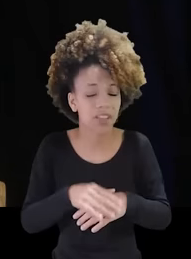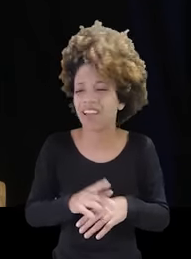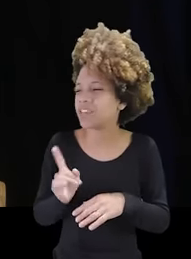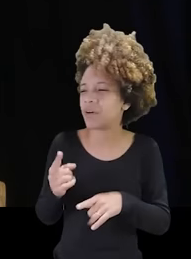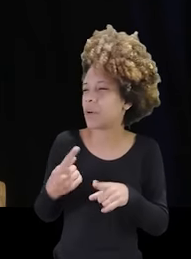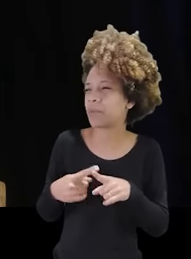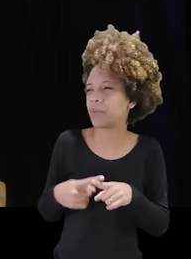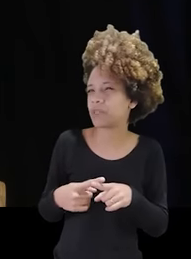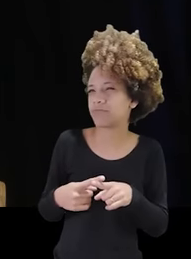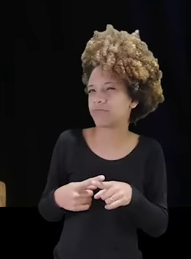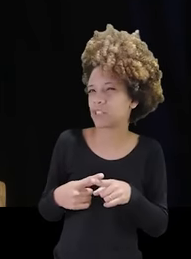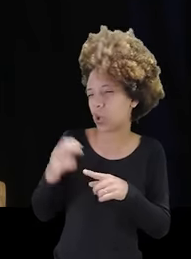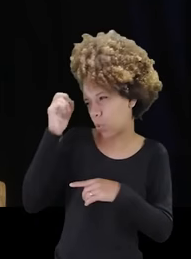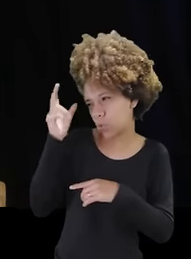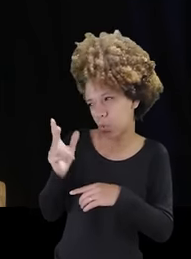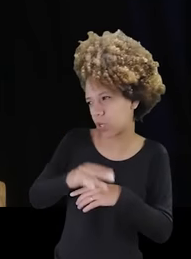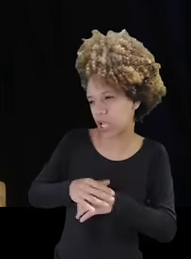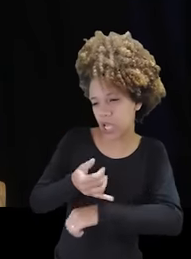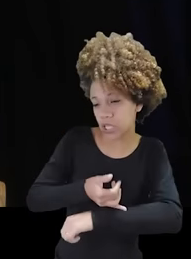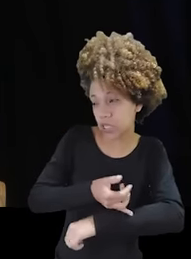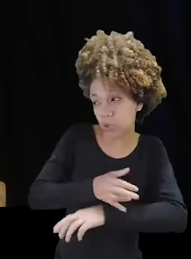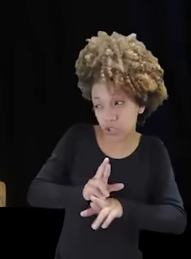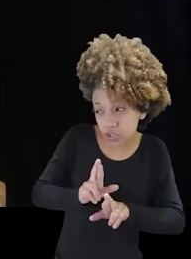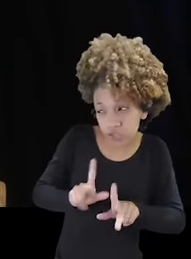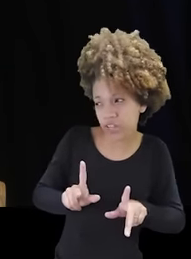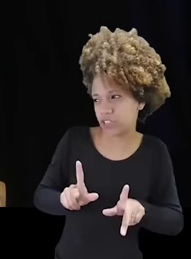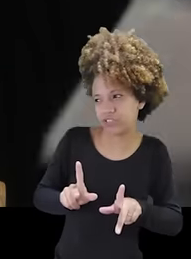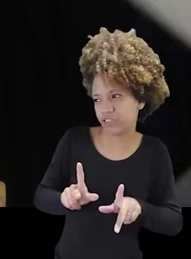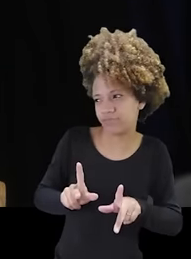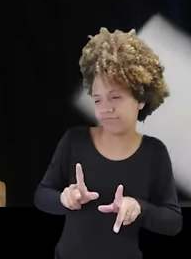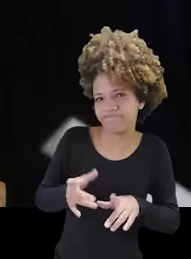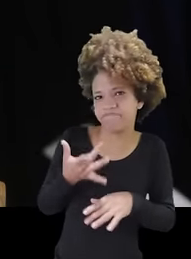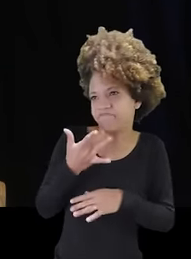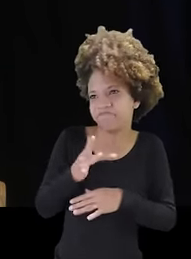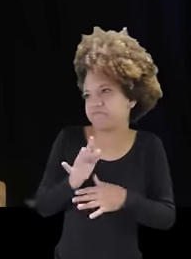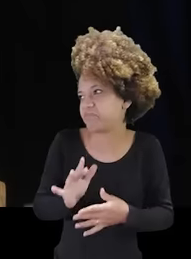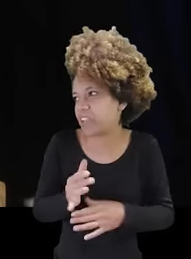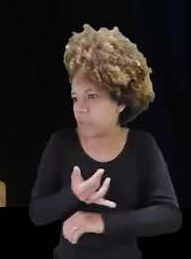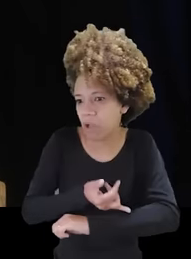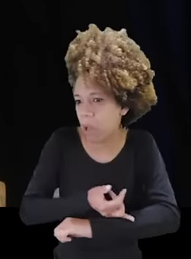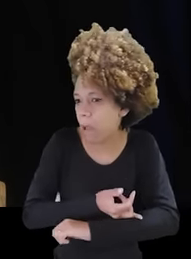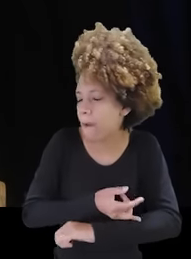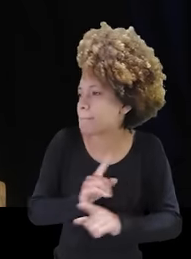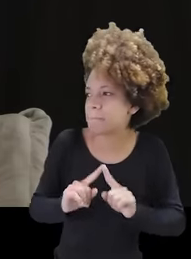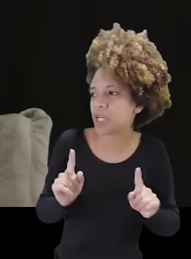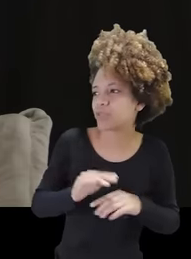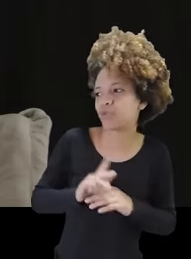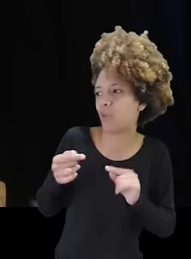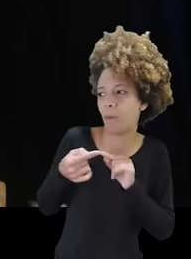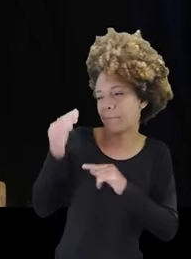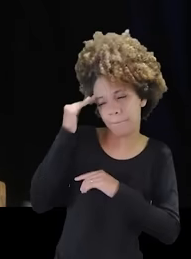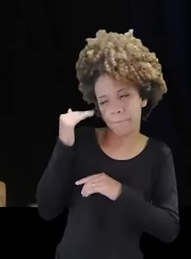disso eu acho que é por uma questão de cultural mesmo tatuagem é uma coisa ou sei lá qual que é a origem da tatuagem Mas é uma coisa